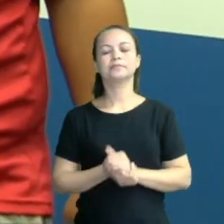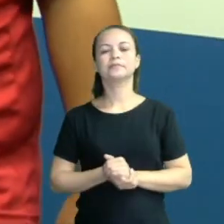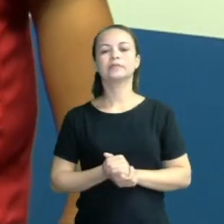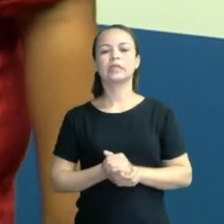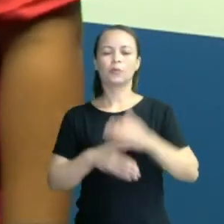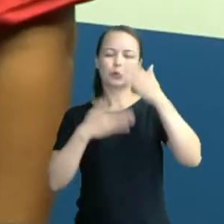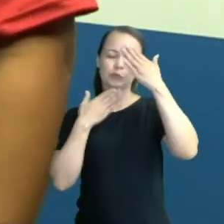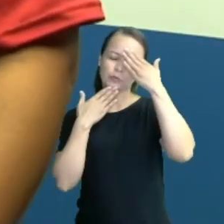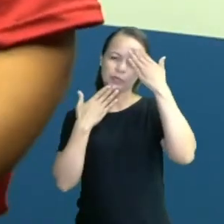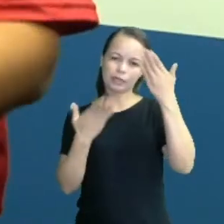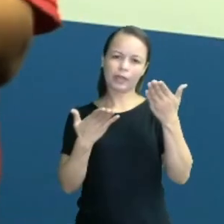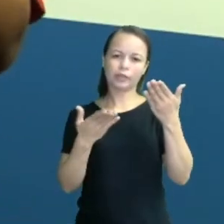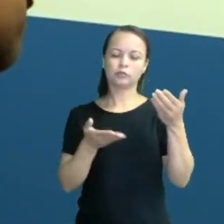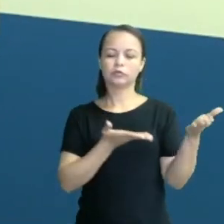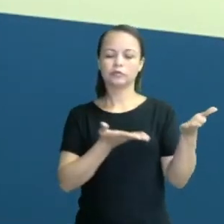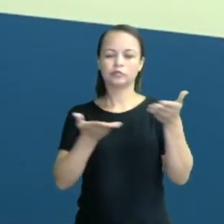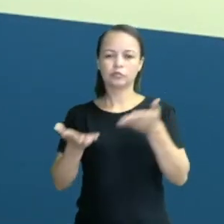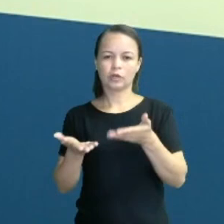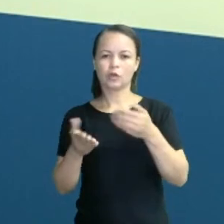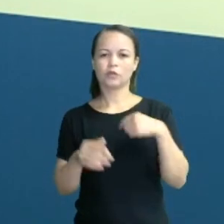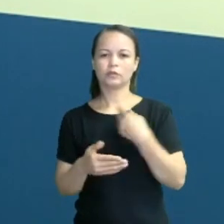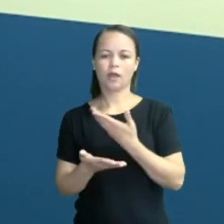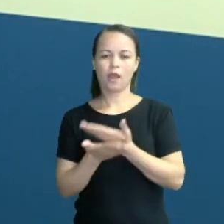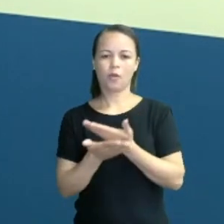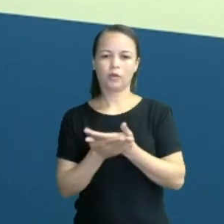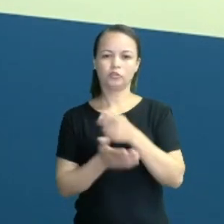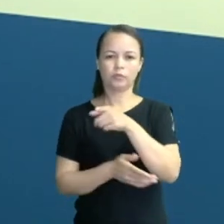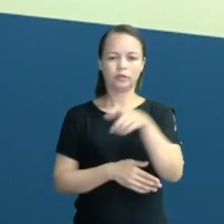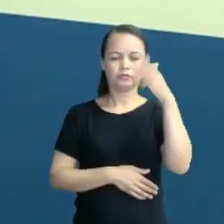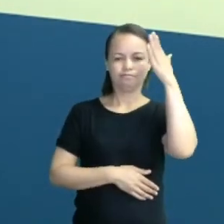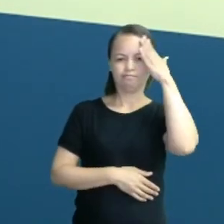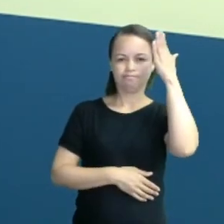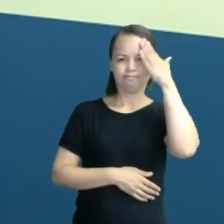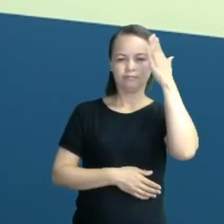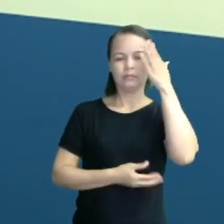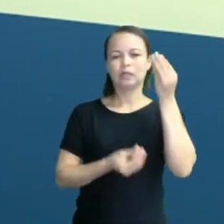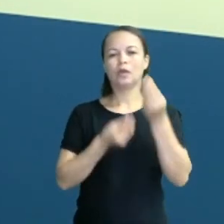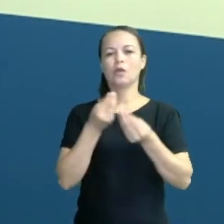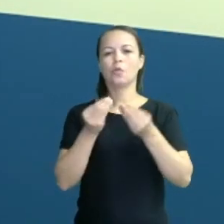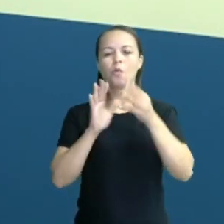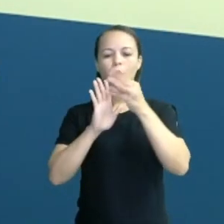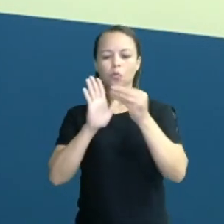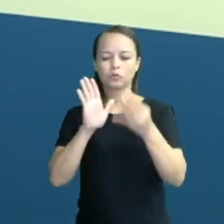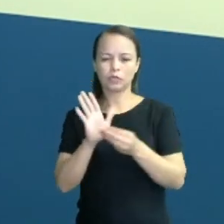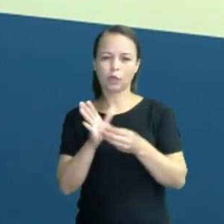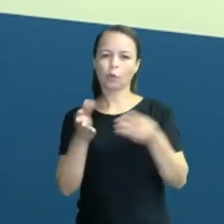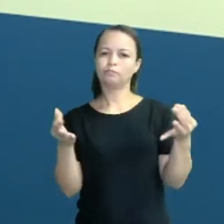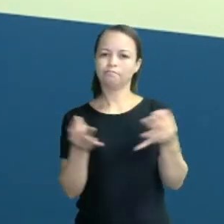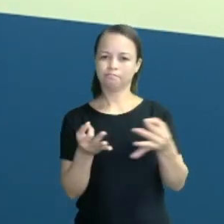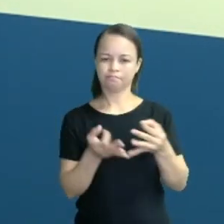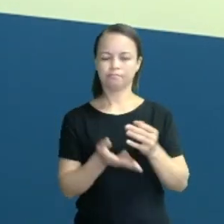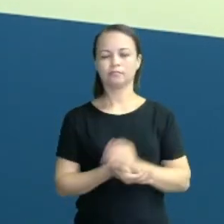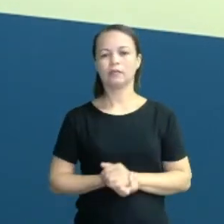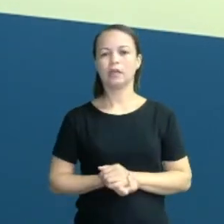por participar da nossa aula. Espero que você tenha compreendido o conteúdo de maneira excelente.